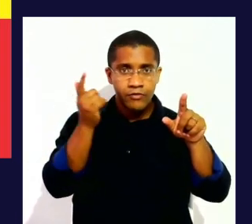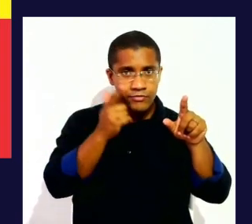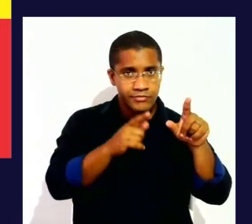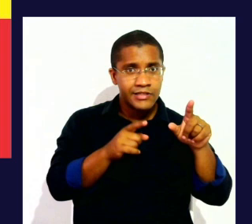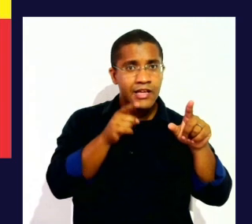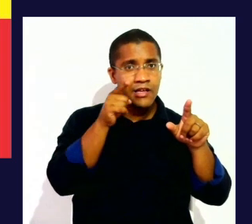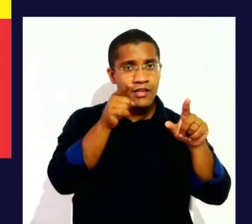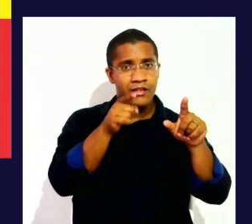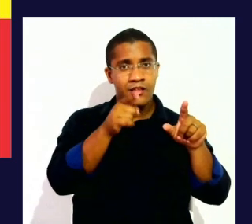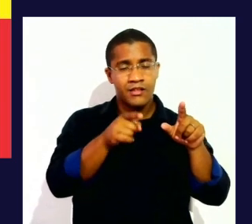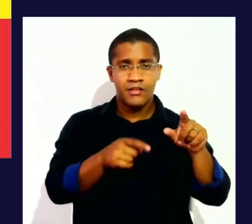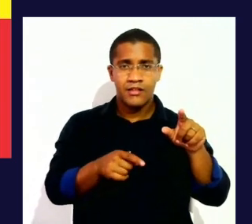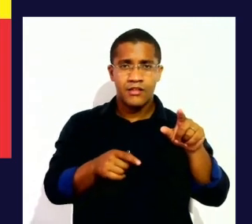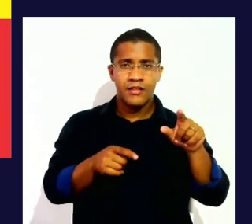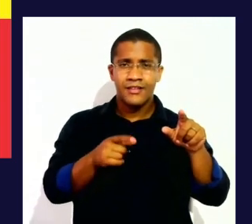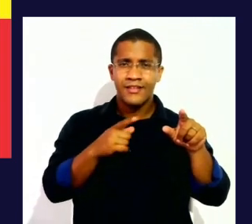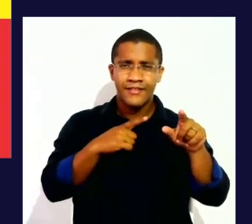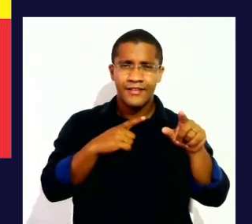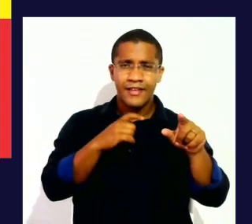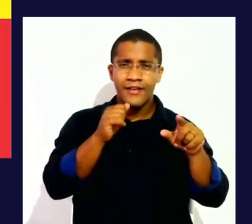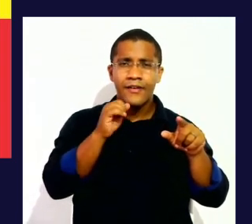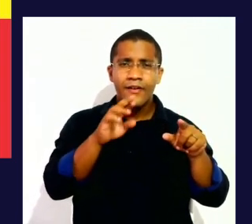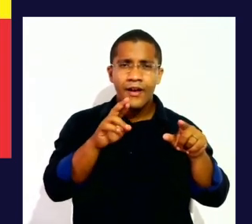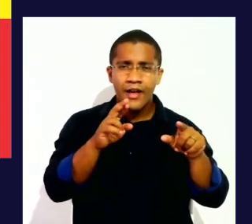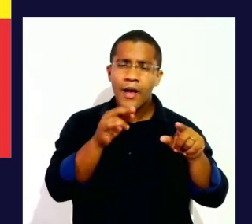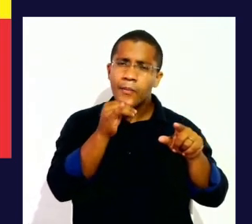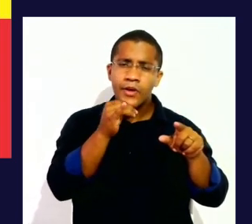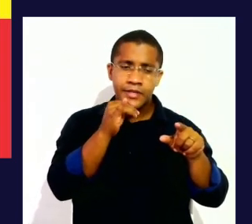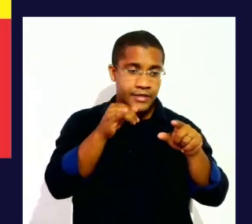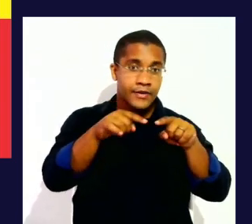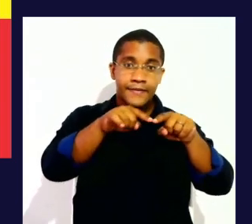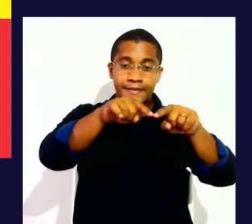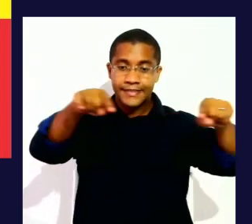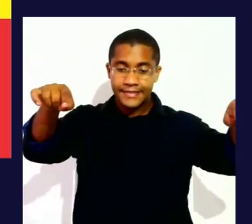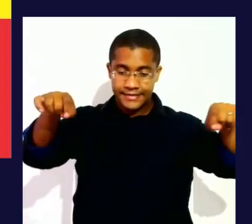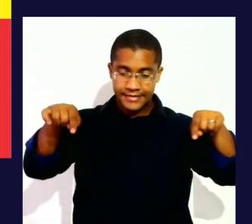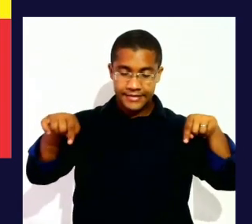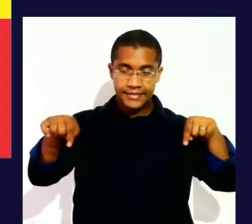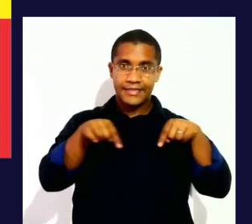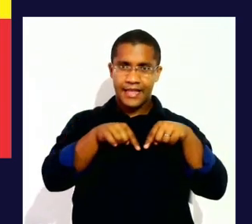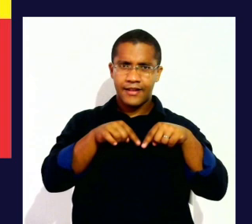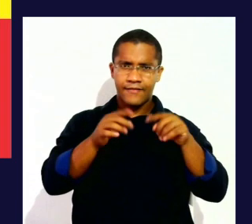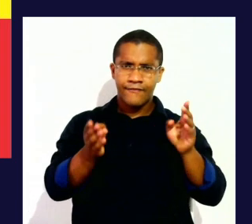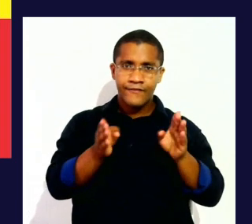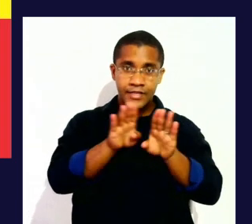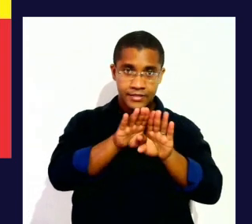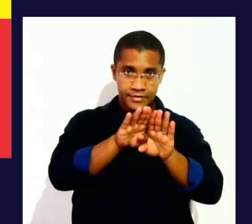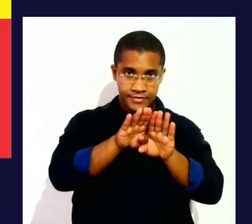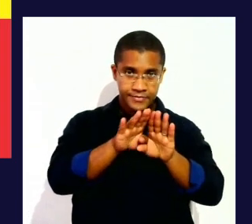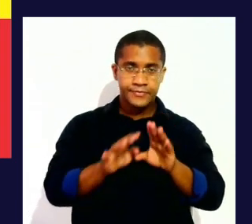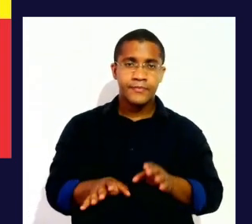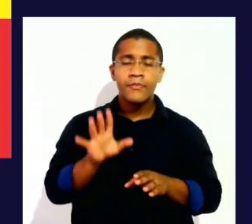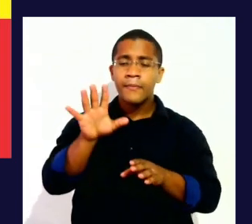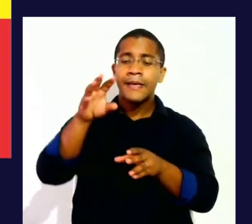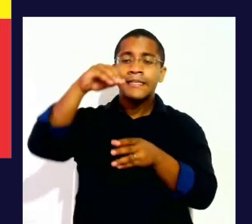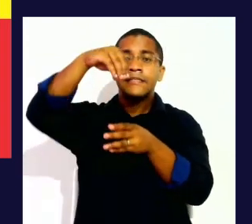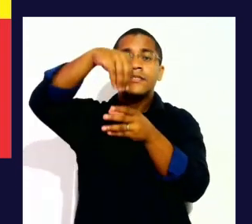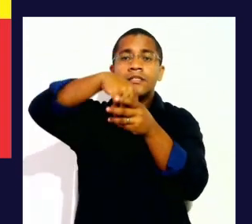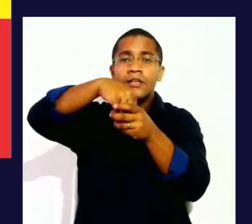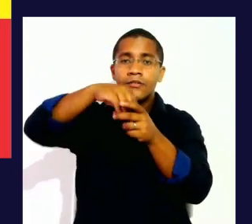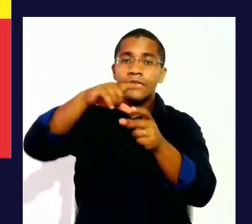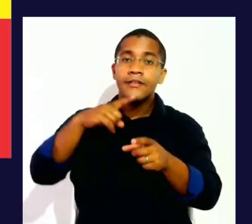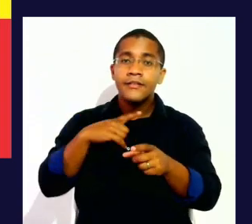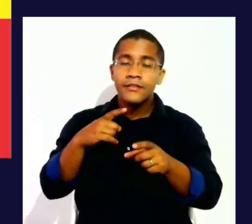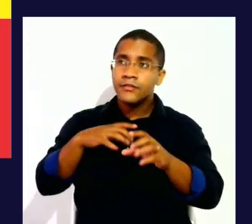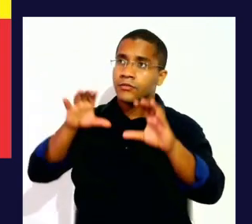Um caso comum é a movimentação do ar em uma sala fechada. Suponha que no interior dessa sala que